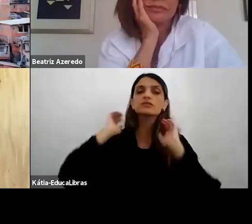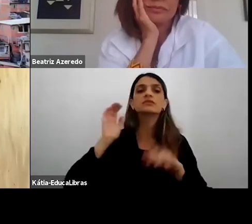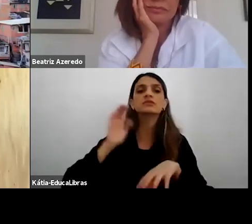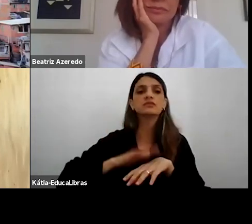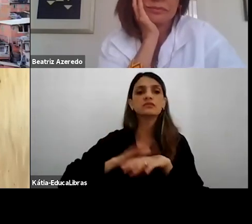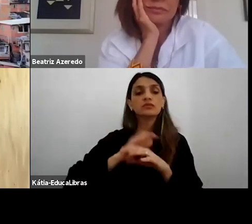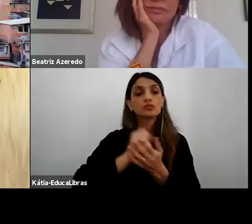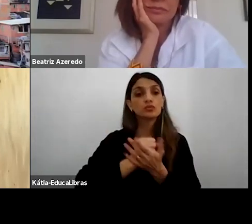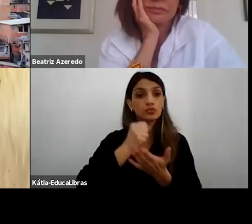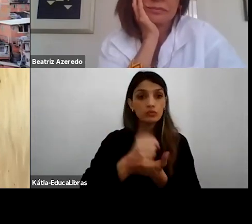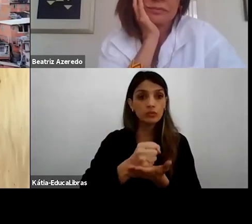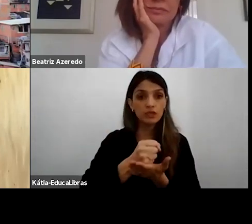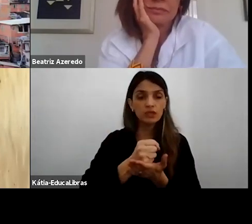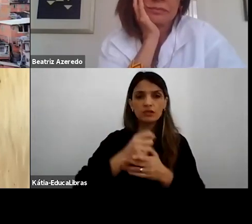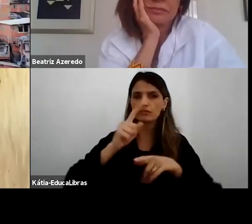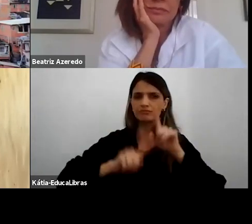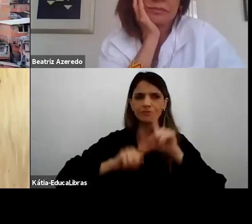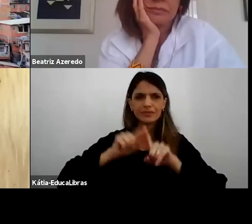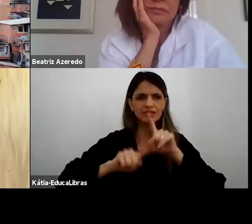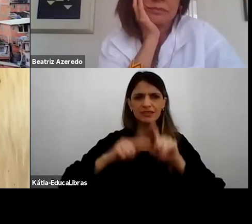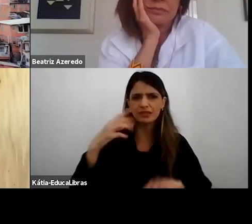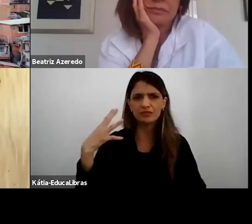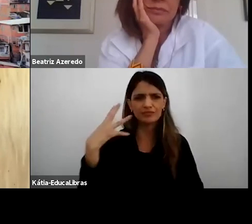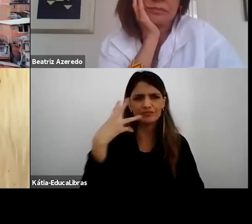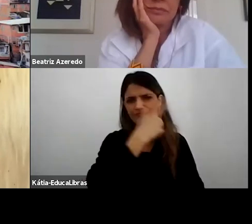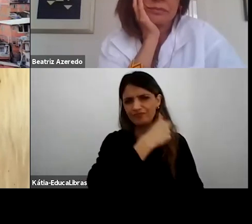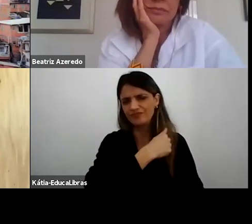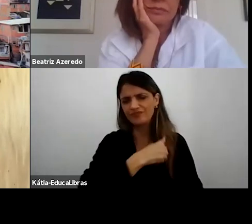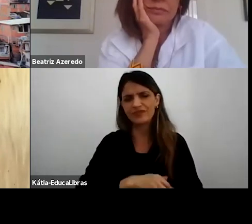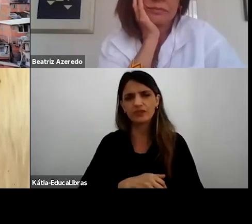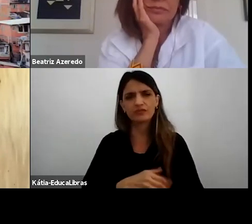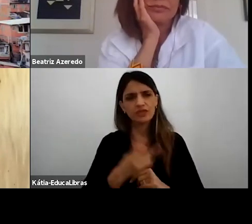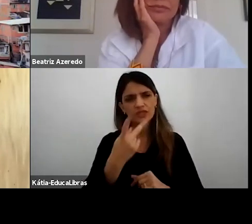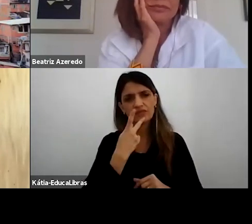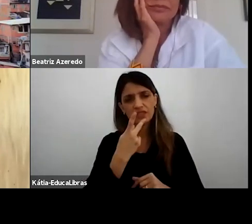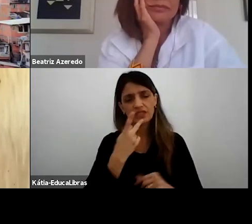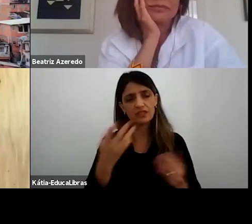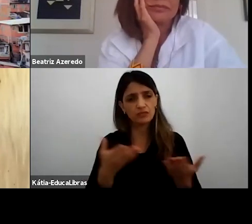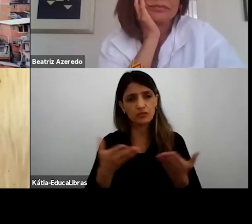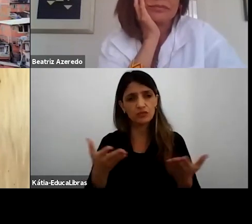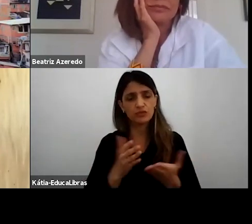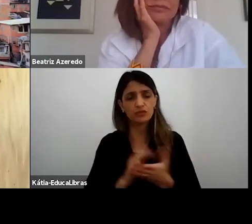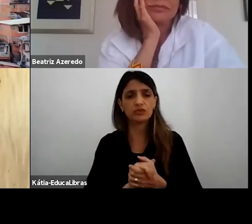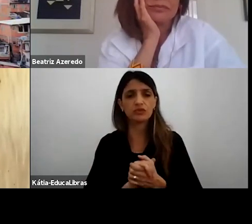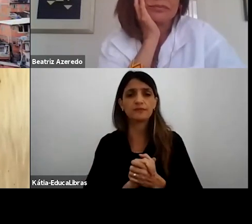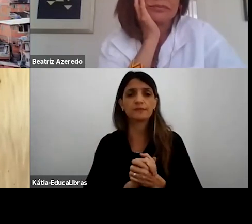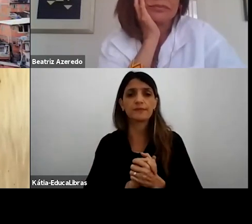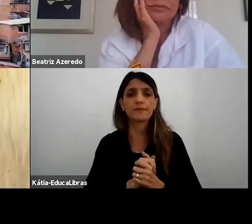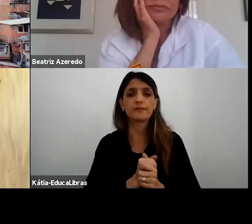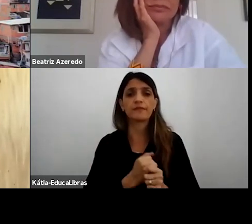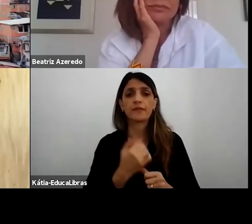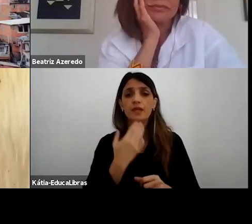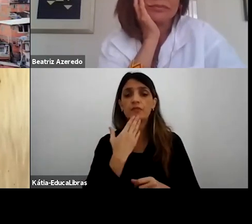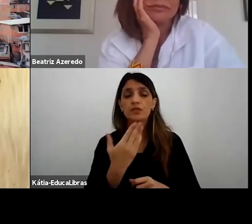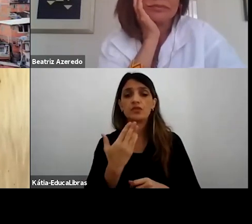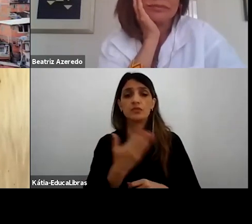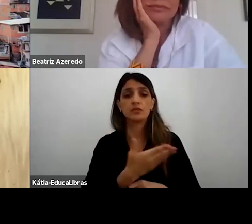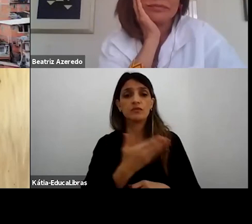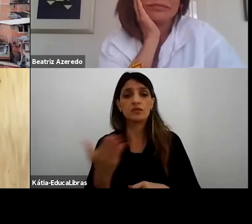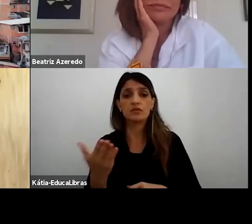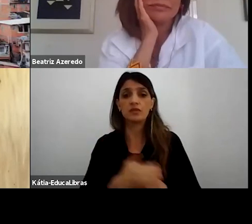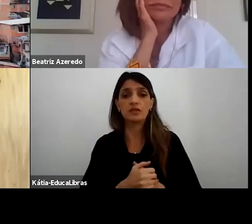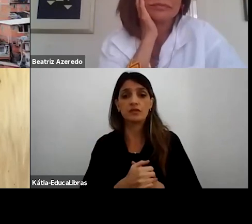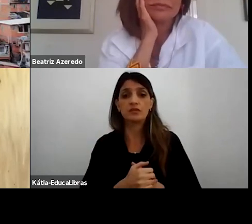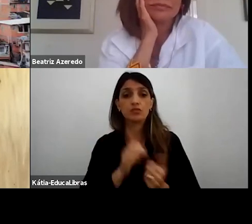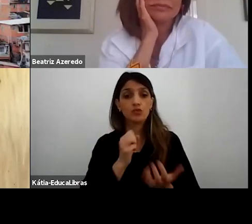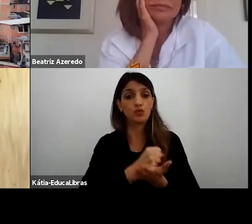esse material lindo que vocês tanto elogiaram hoje. Eu quero pedir para que todo mundo leve esse documento